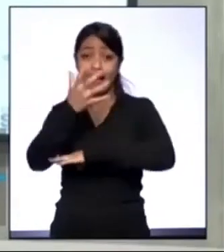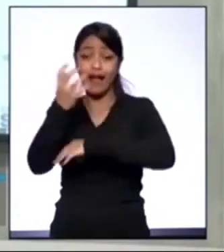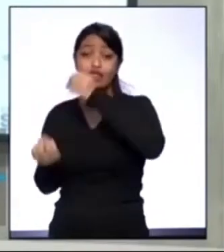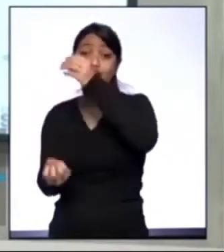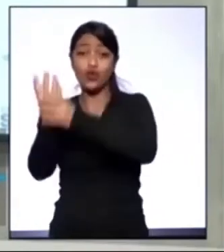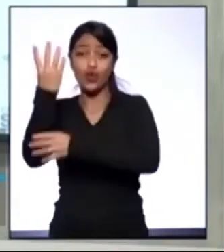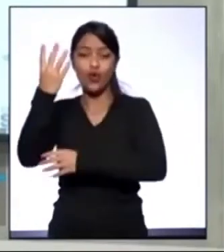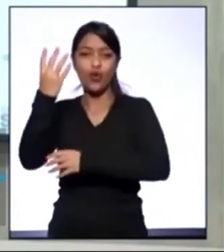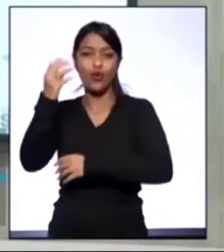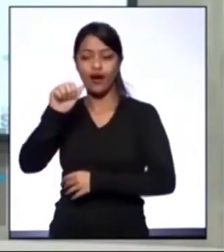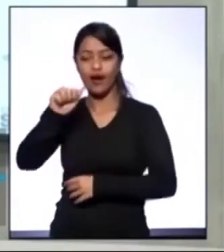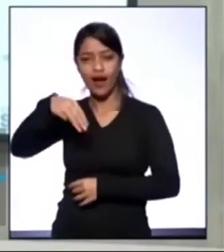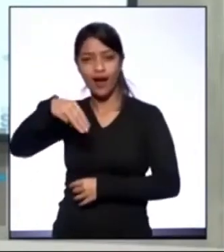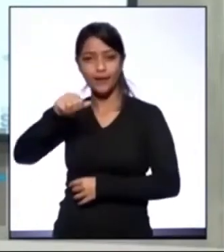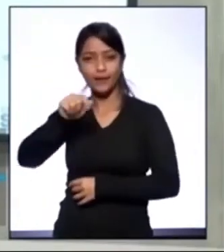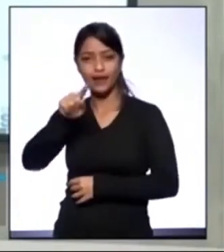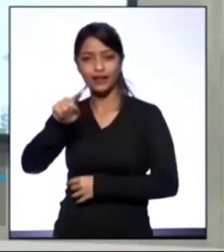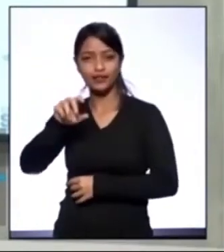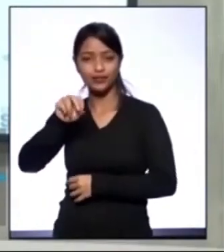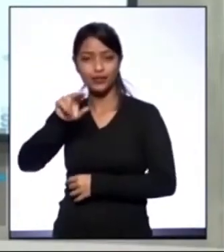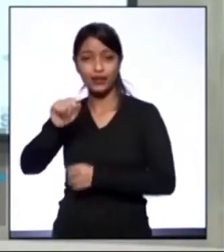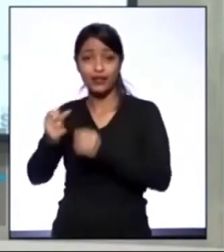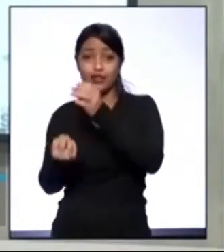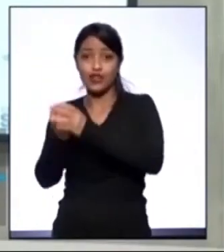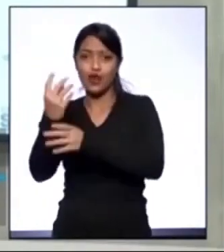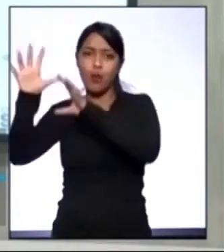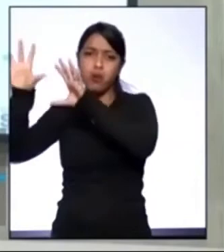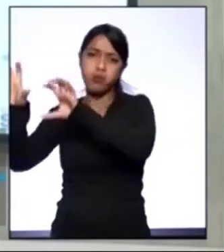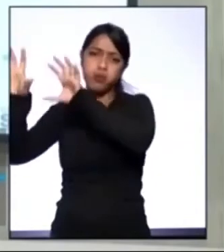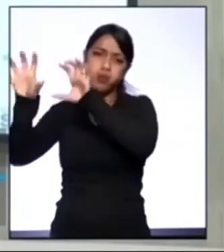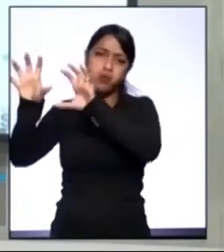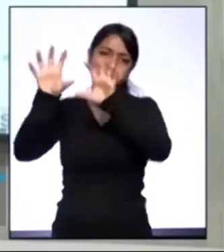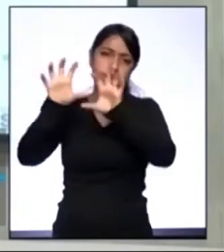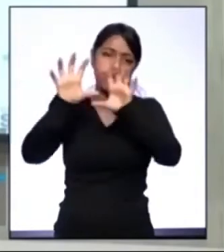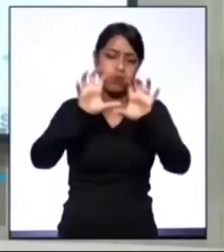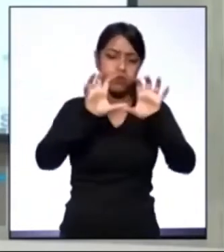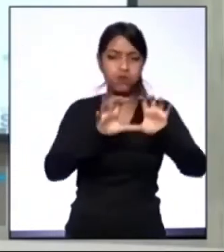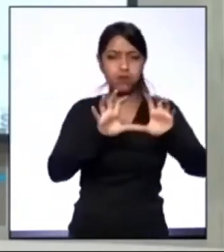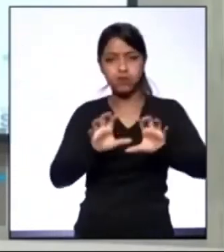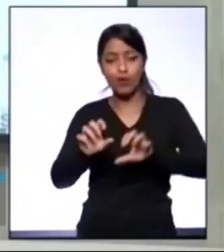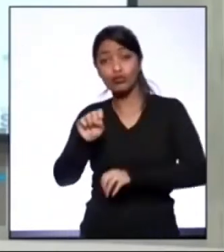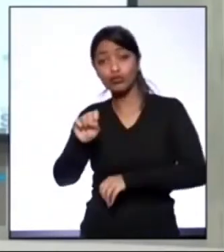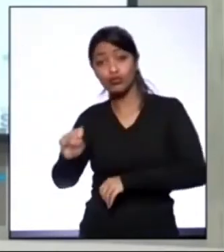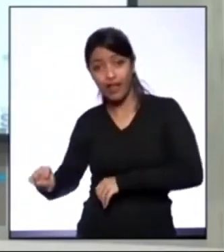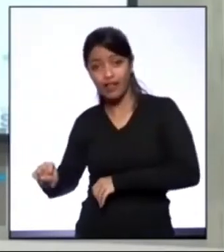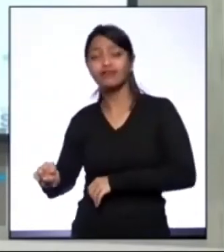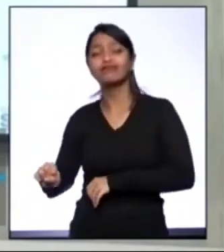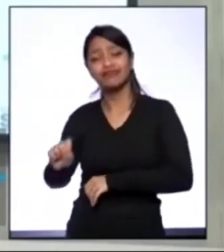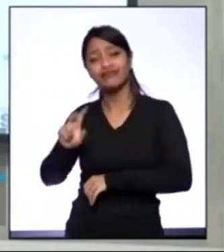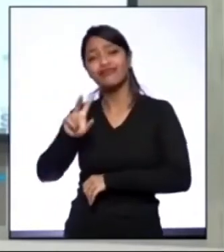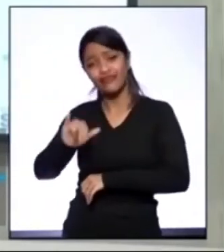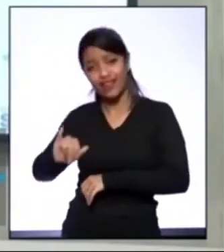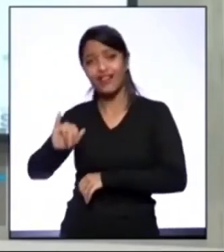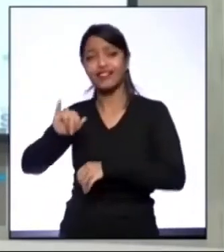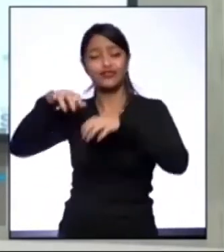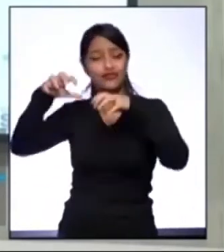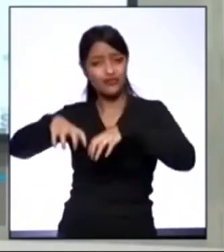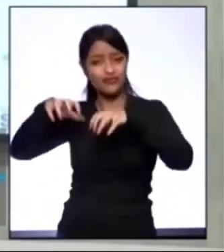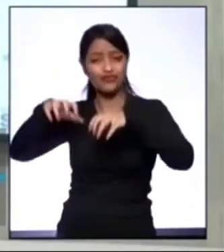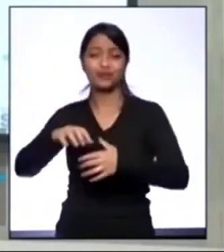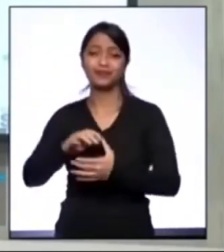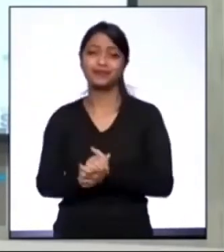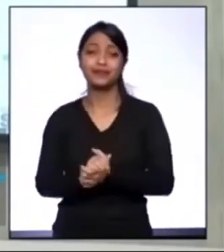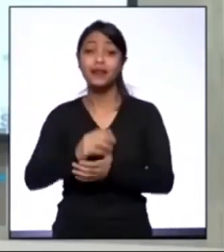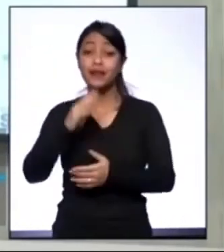zona de convergência do Atlântico Sul. Lembrando, galera, durante o verão, o que a gente espera? No Brasil, o predomínio do tempo quente